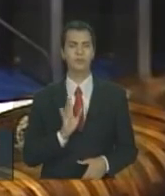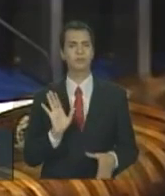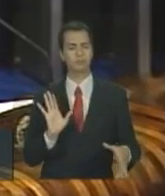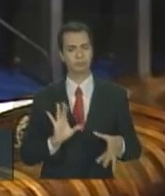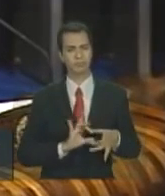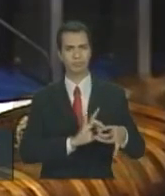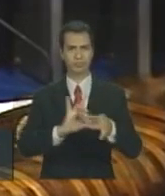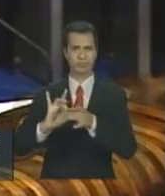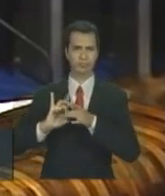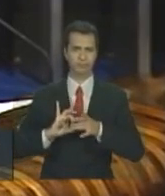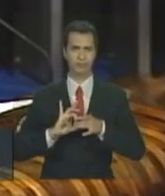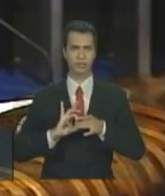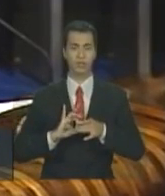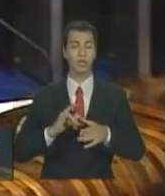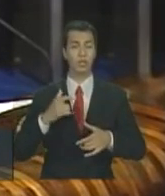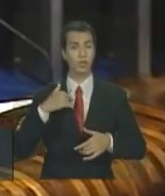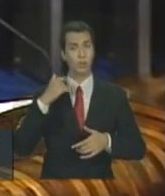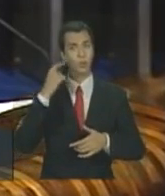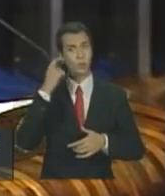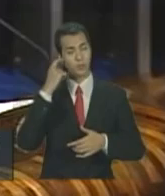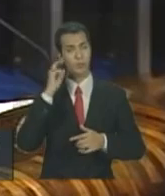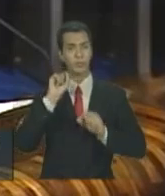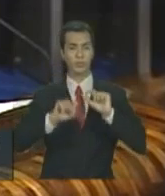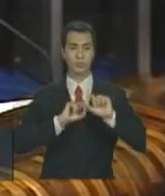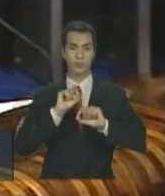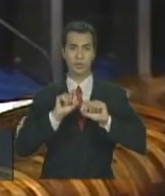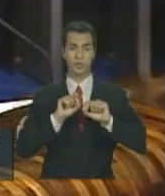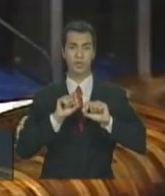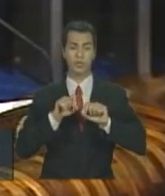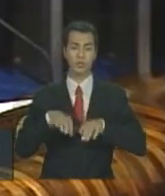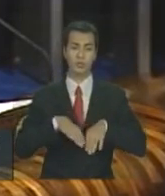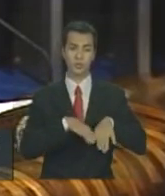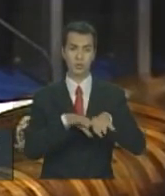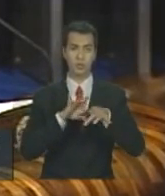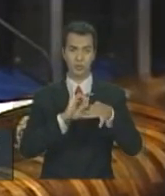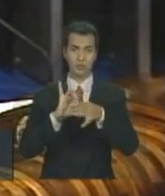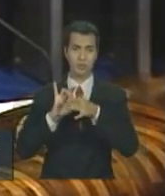E eu acredito que igualdade de oportunidade e